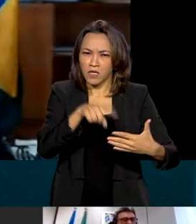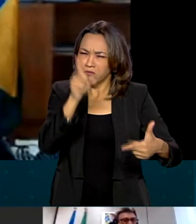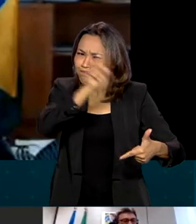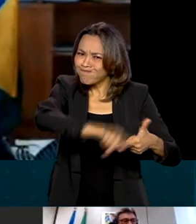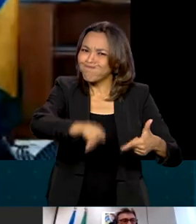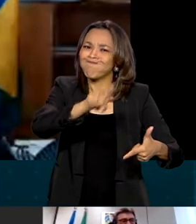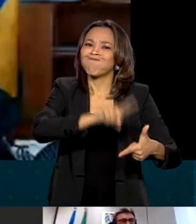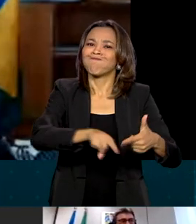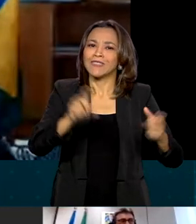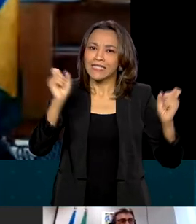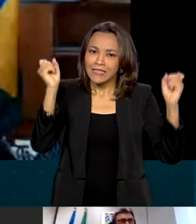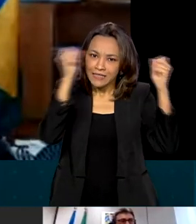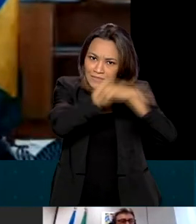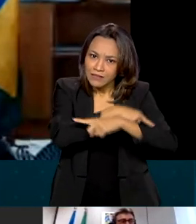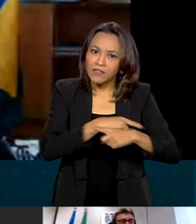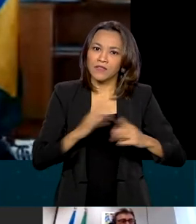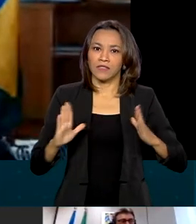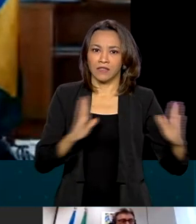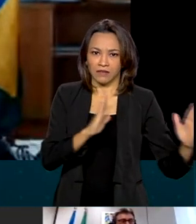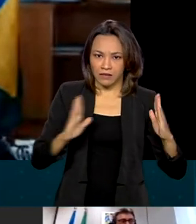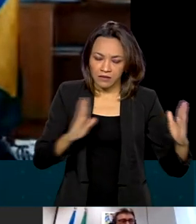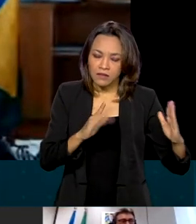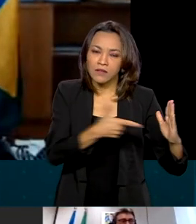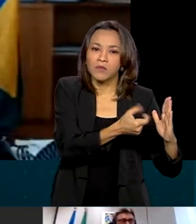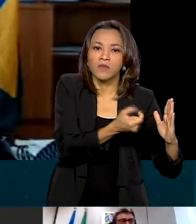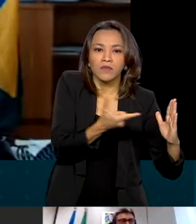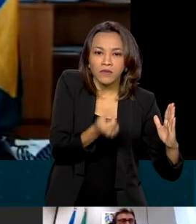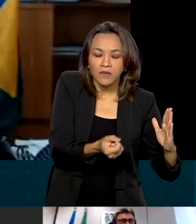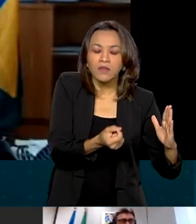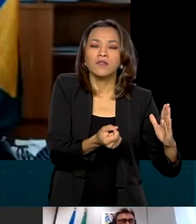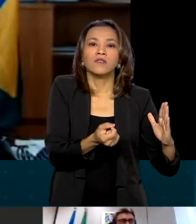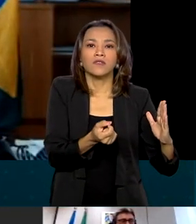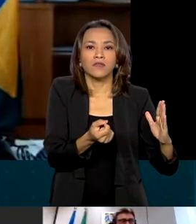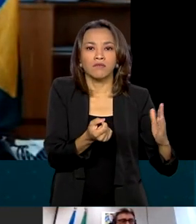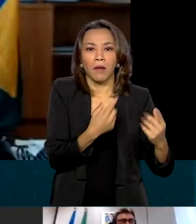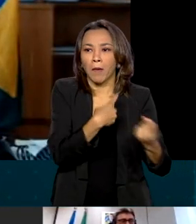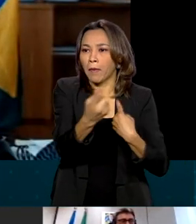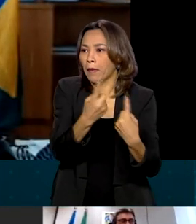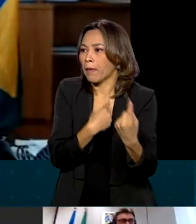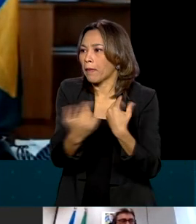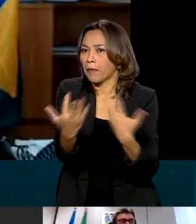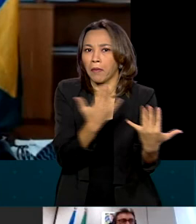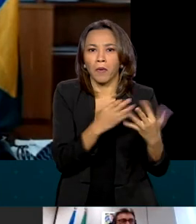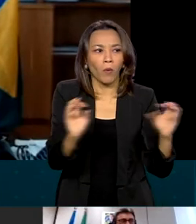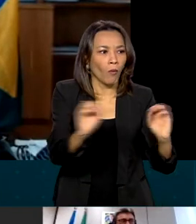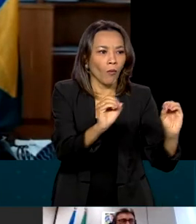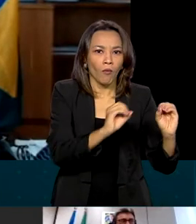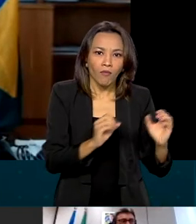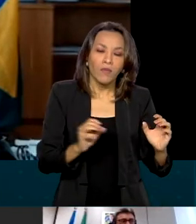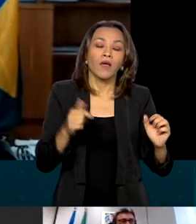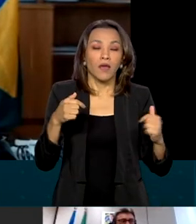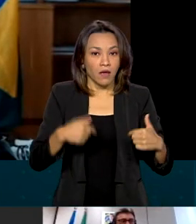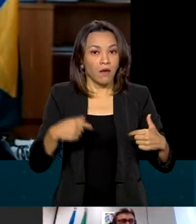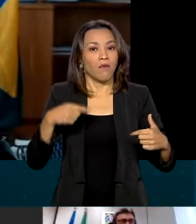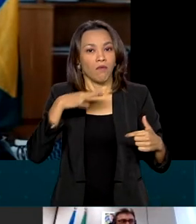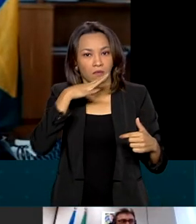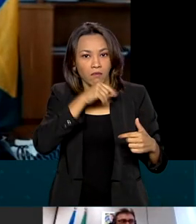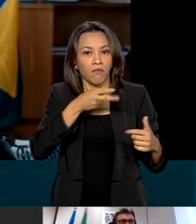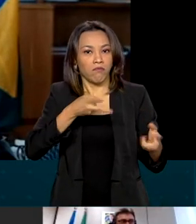da mobilidade social. Isso é um resultado, eu considero,